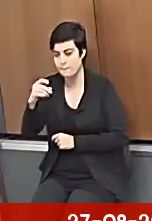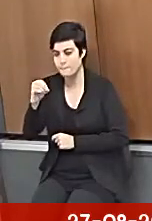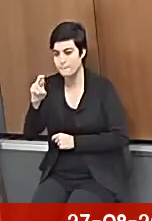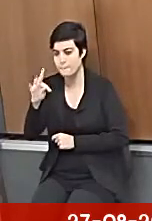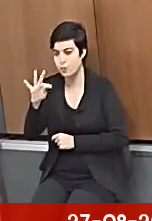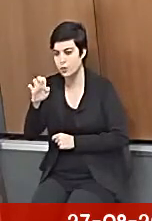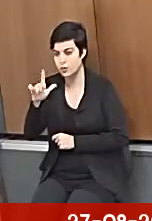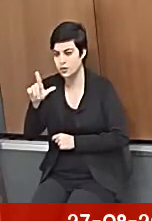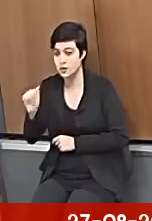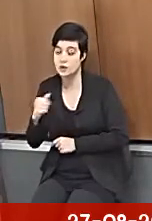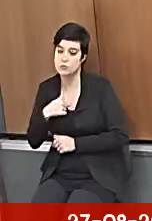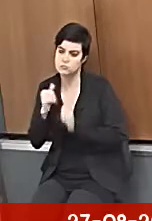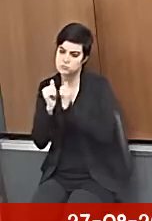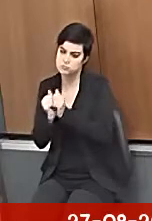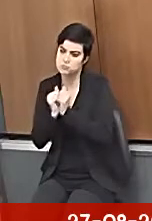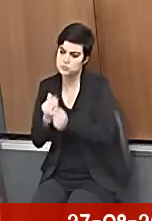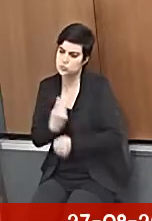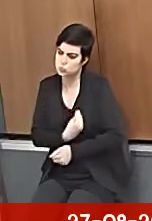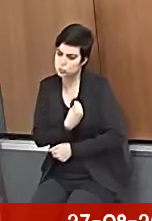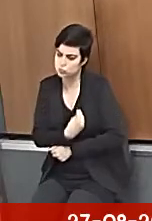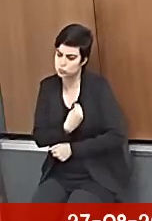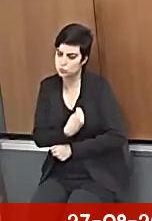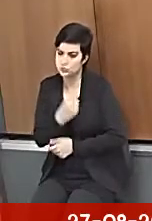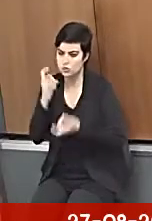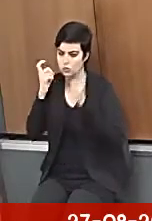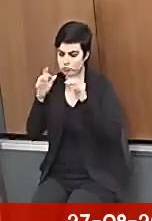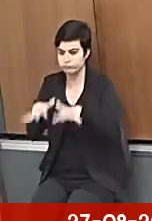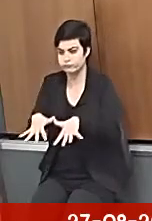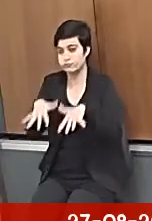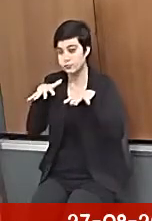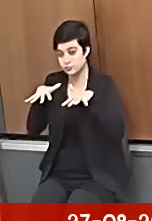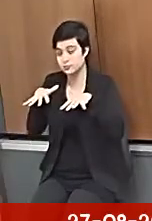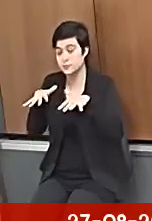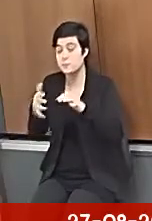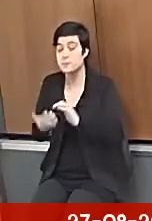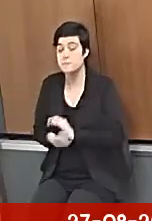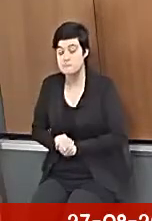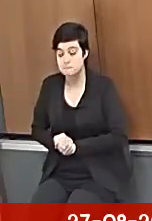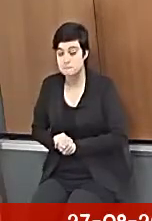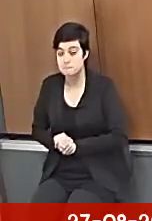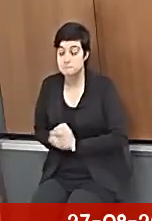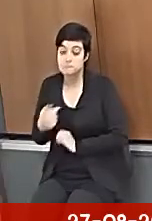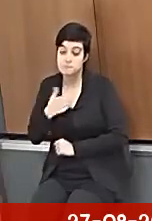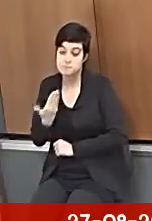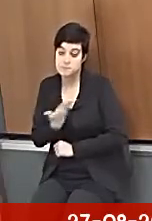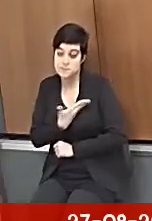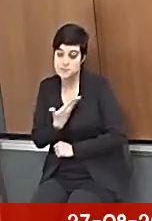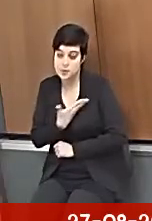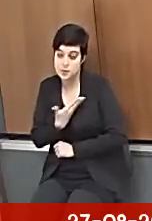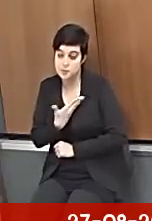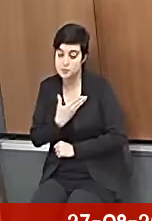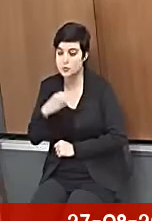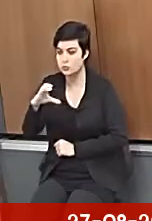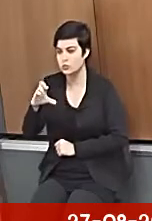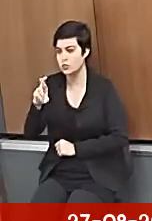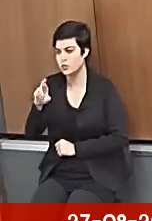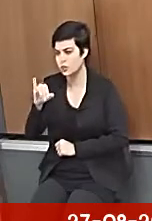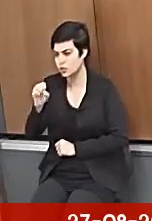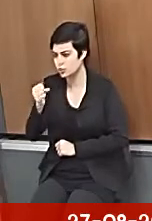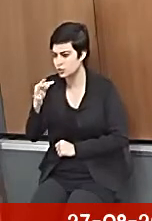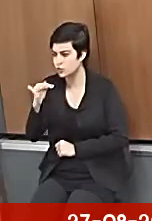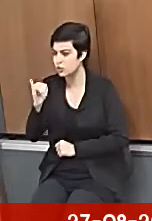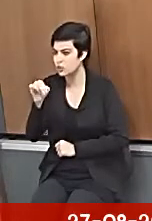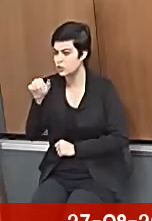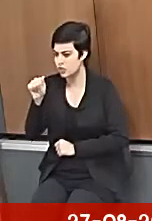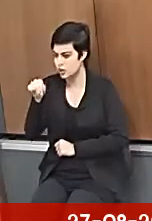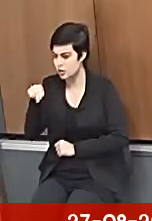anteriormente uma outra audiência pública sobre o caso da minas arena eu sou amigo pessoal do chão rouco e unida sempre